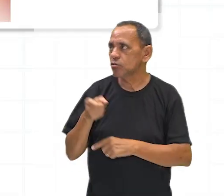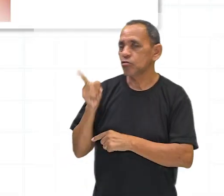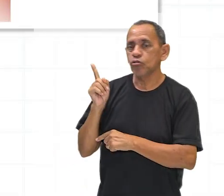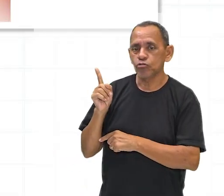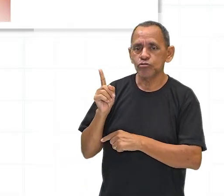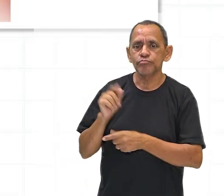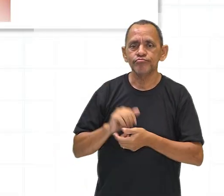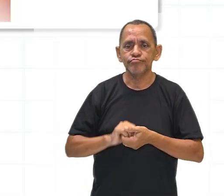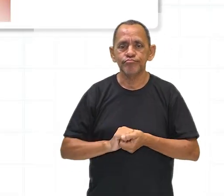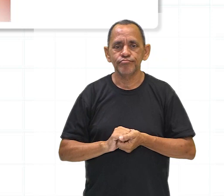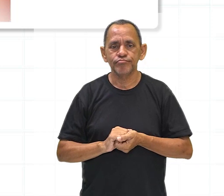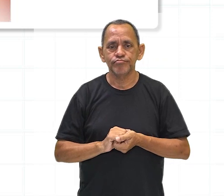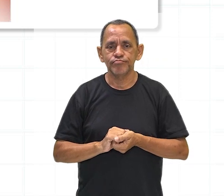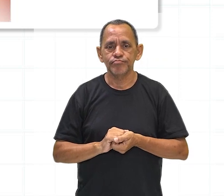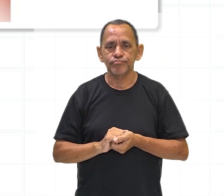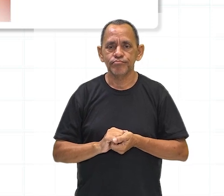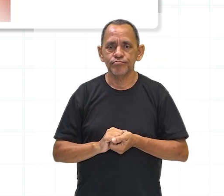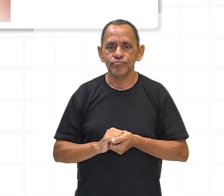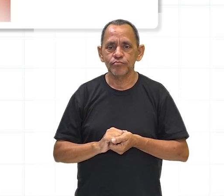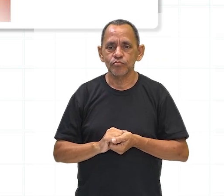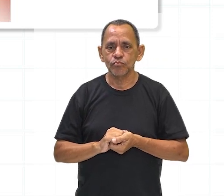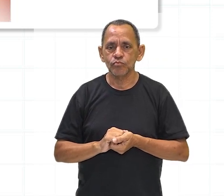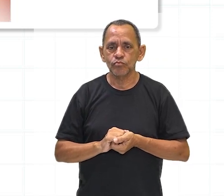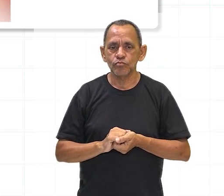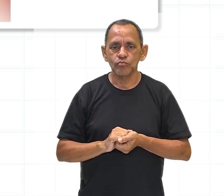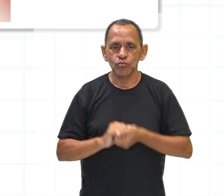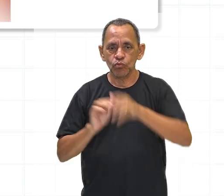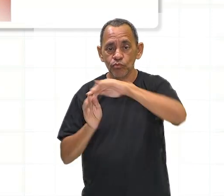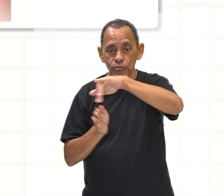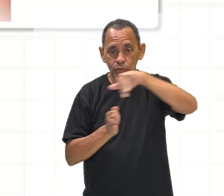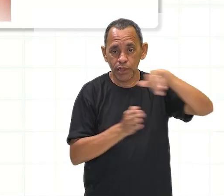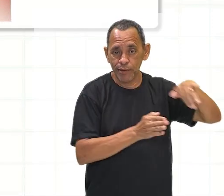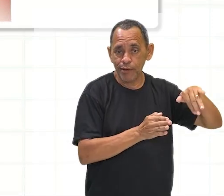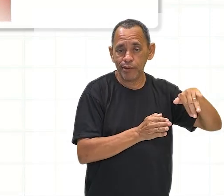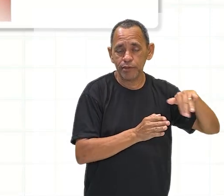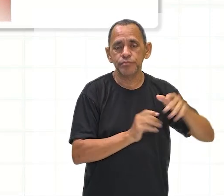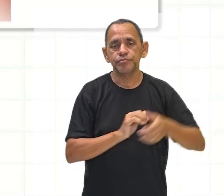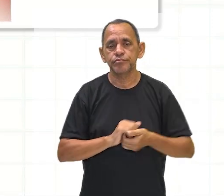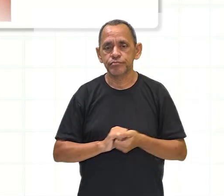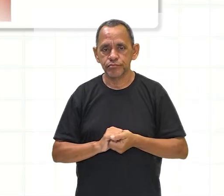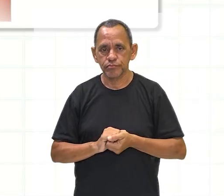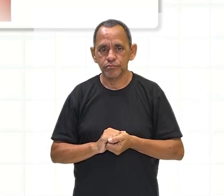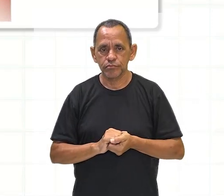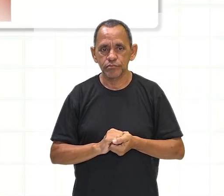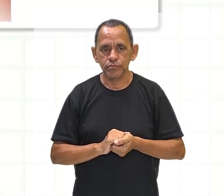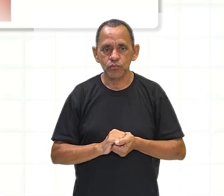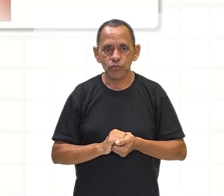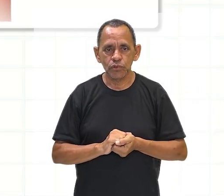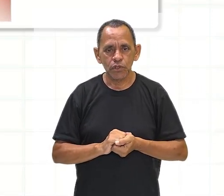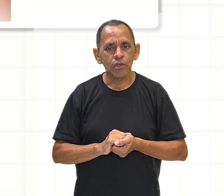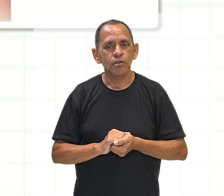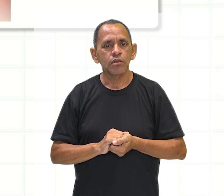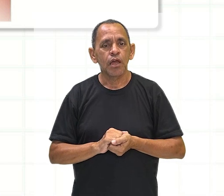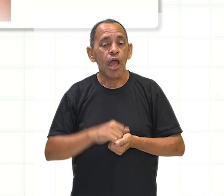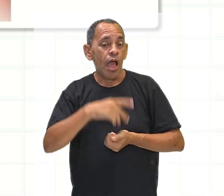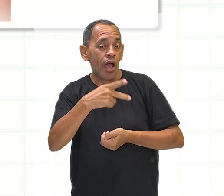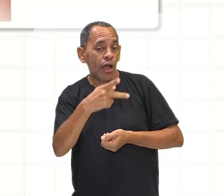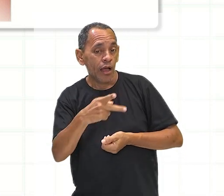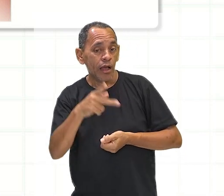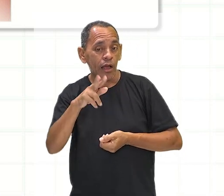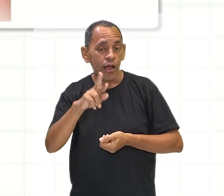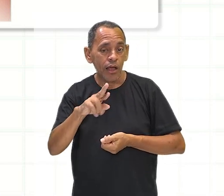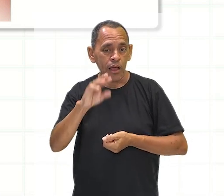mais detalhes sobre ela aí, ó. A próstata ela produz uma parte do sêmen. Ela vai produzir ali o